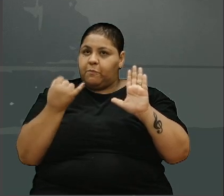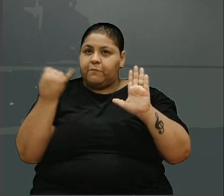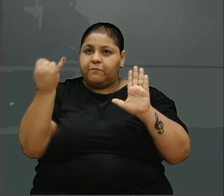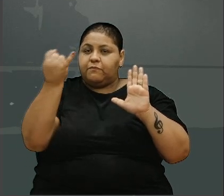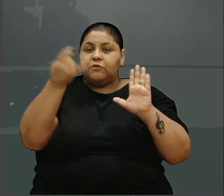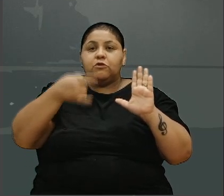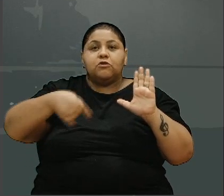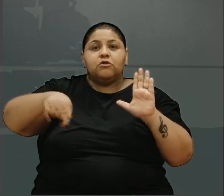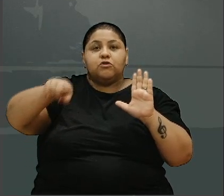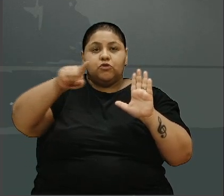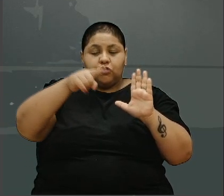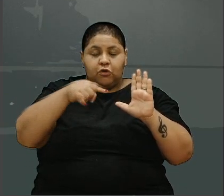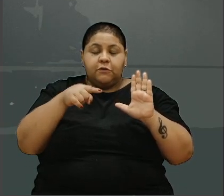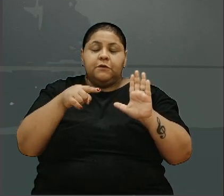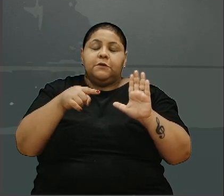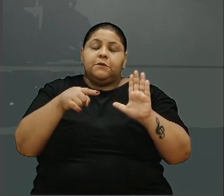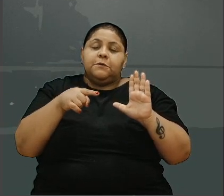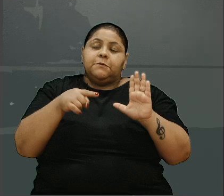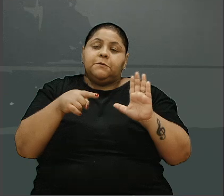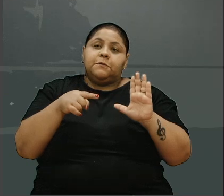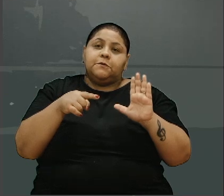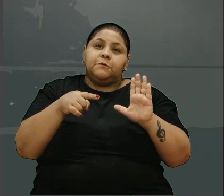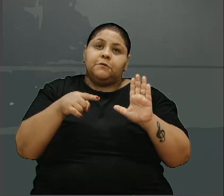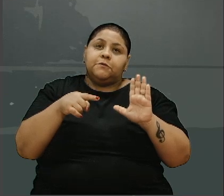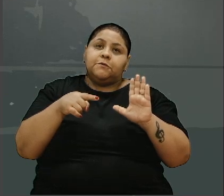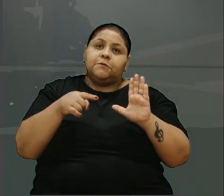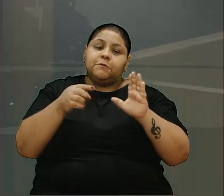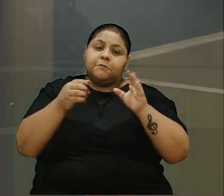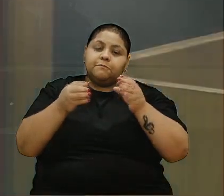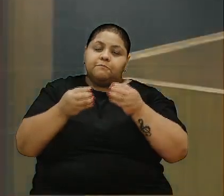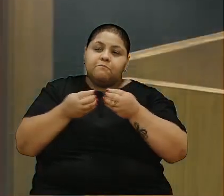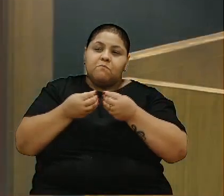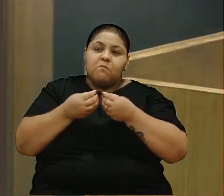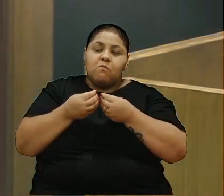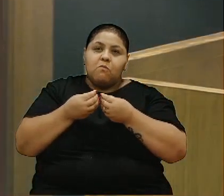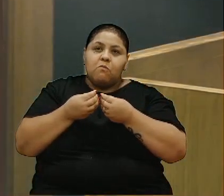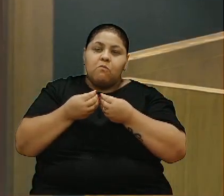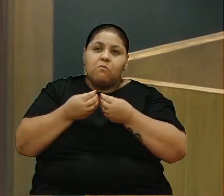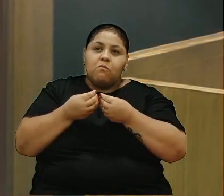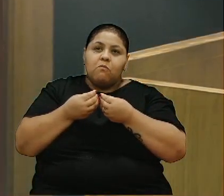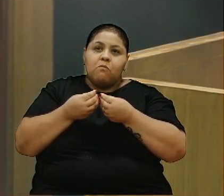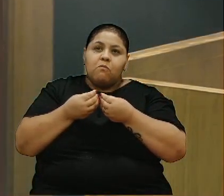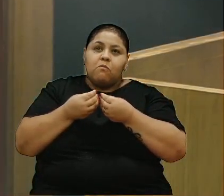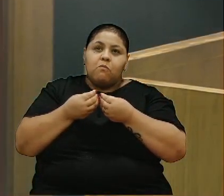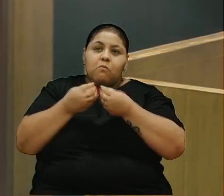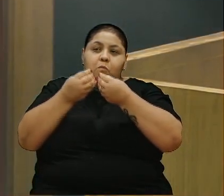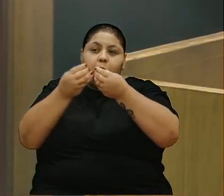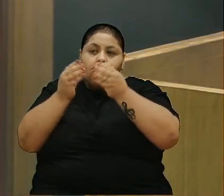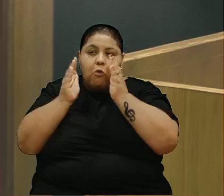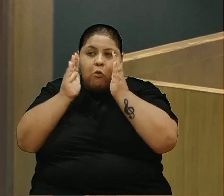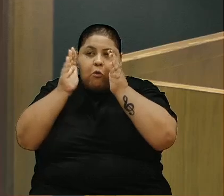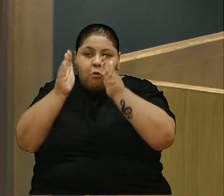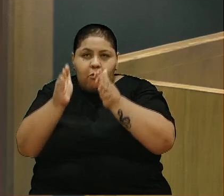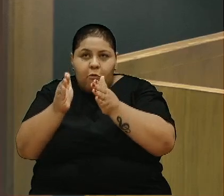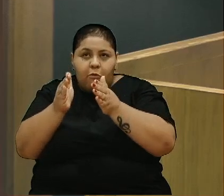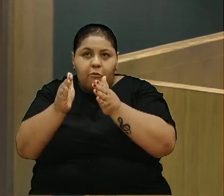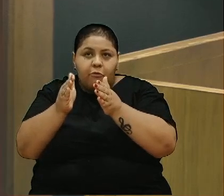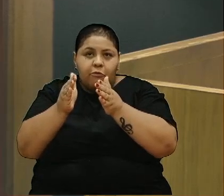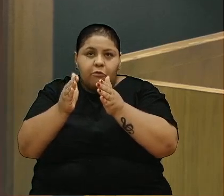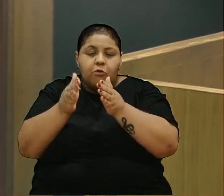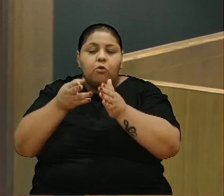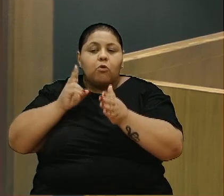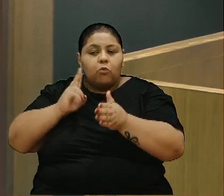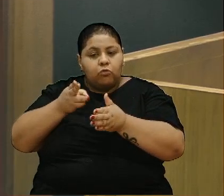nós vamos, inclusive, dar um outro olhar. Nós não vamos deixar de atender